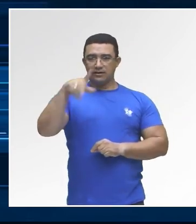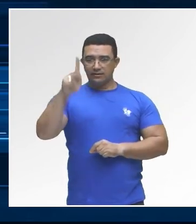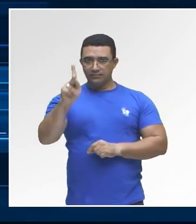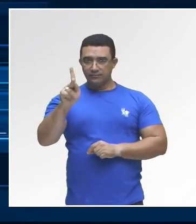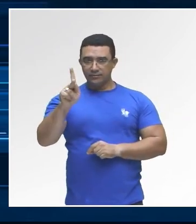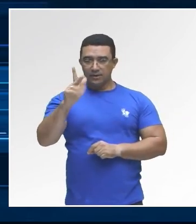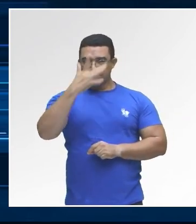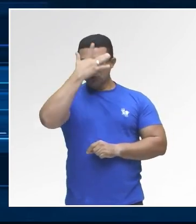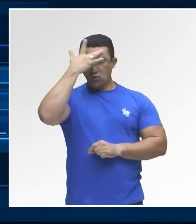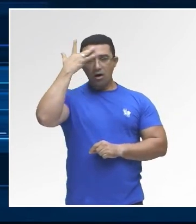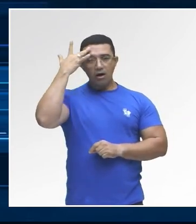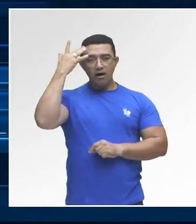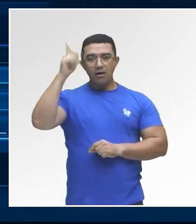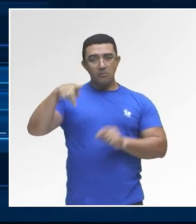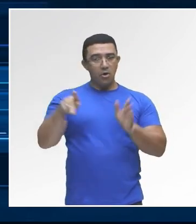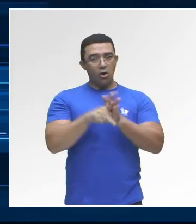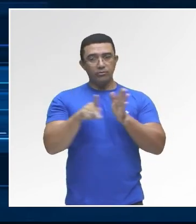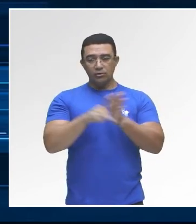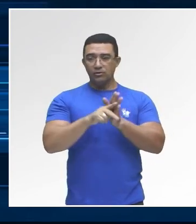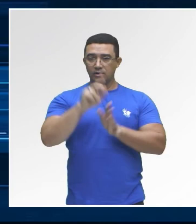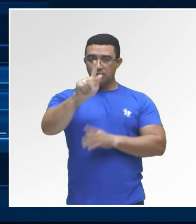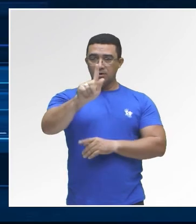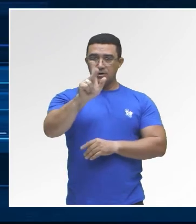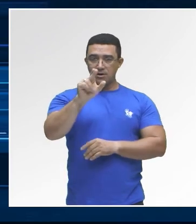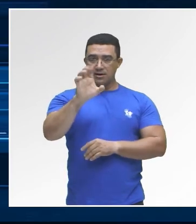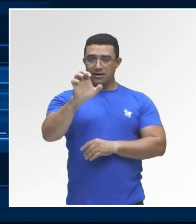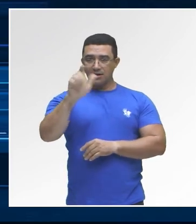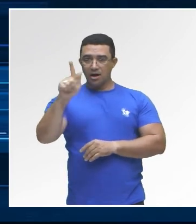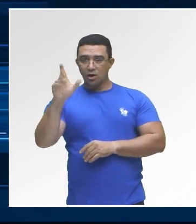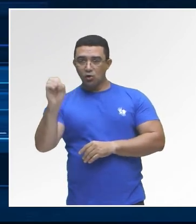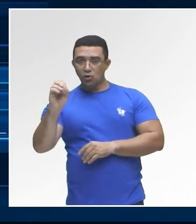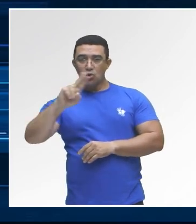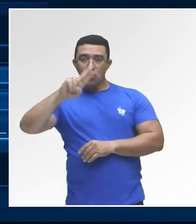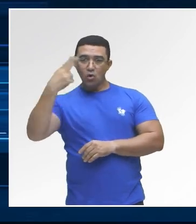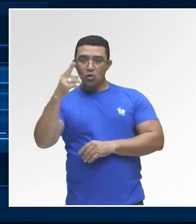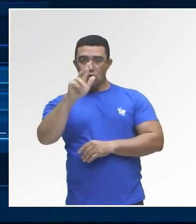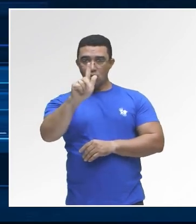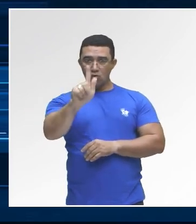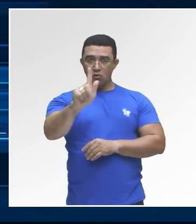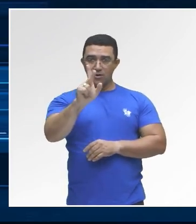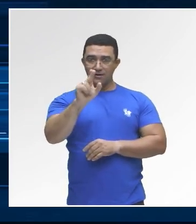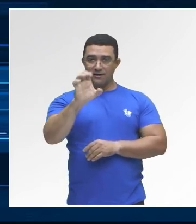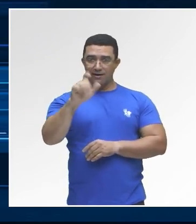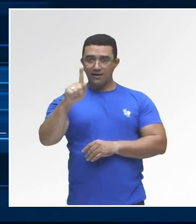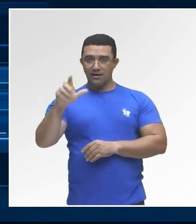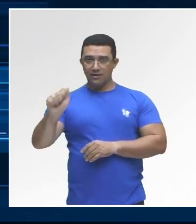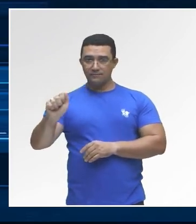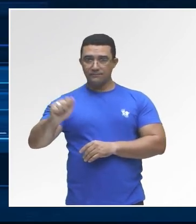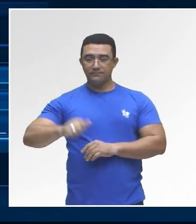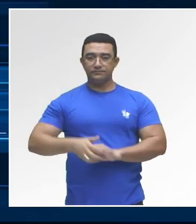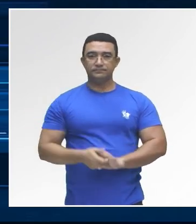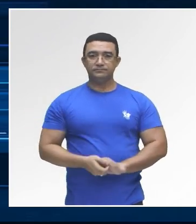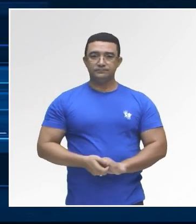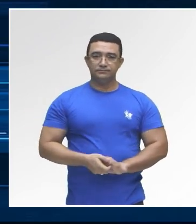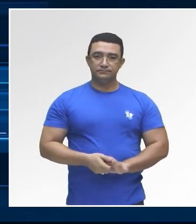certo? Então, aí não tem nenhuma regra, nem ISH no final, is,